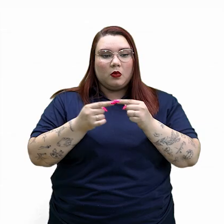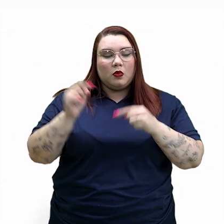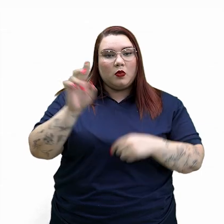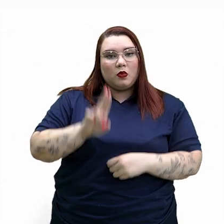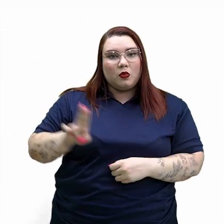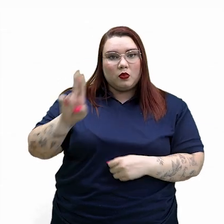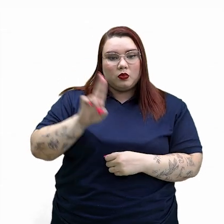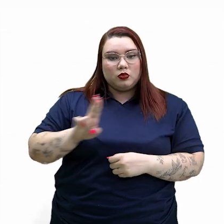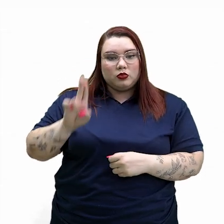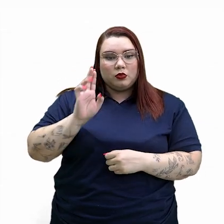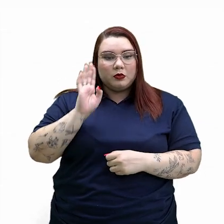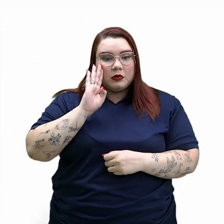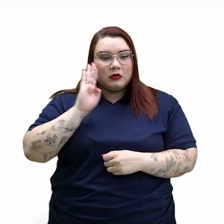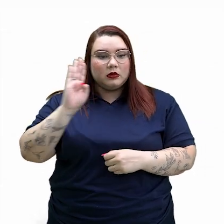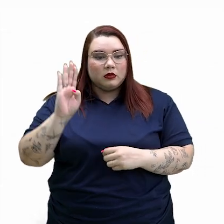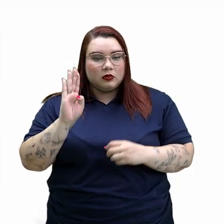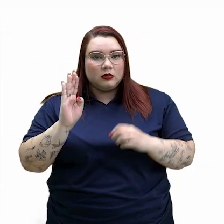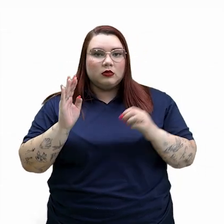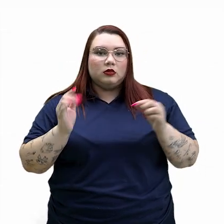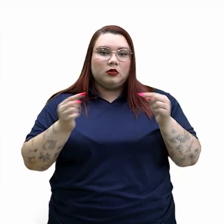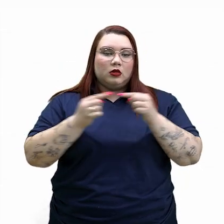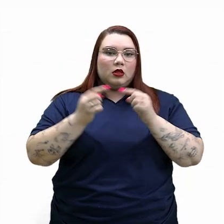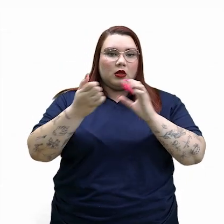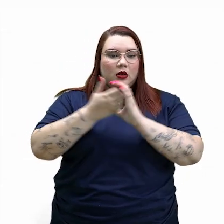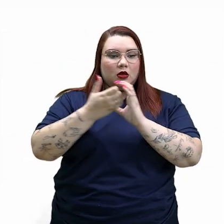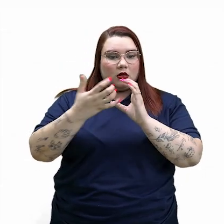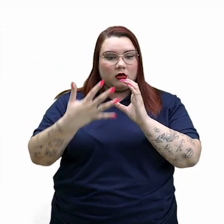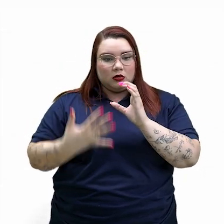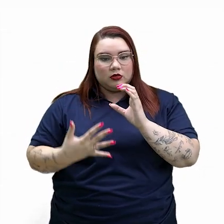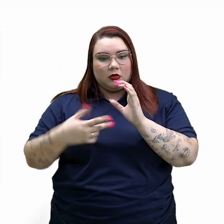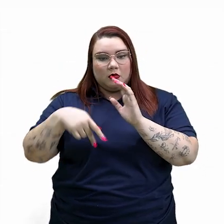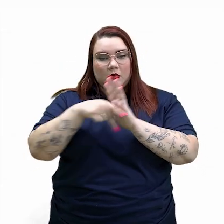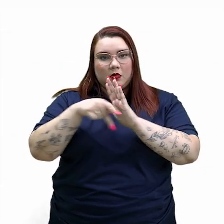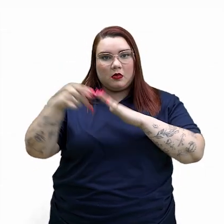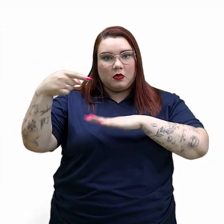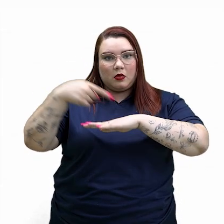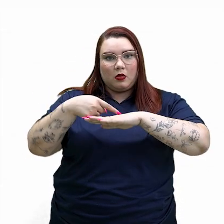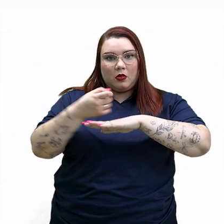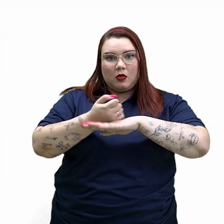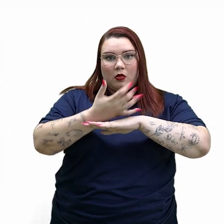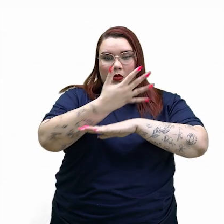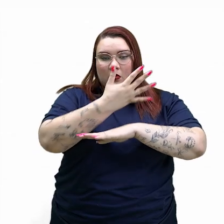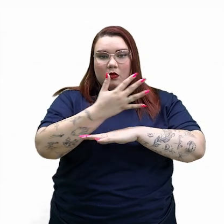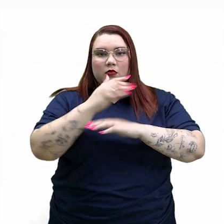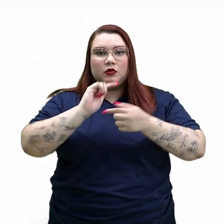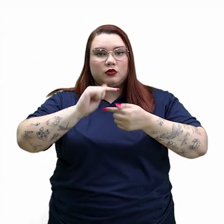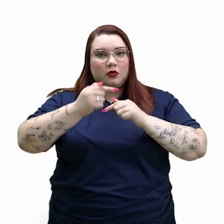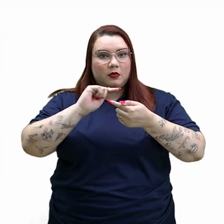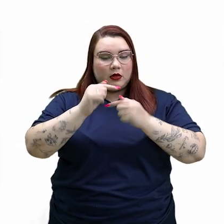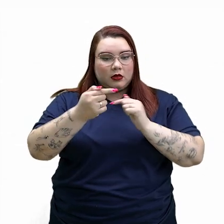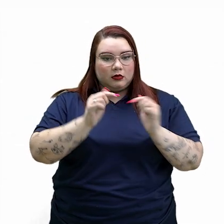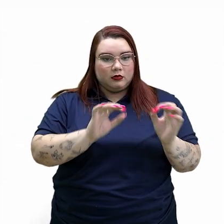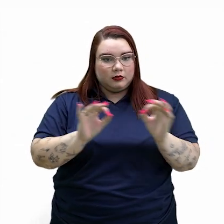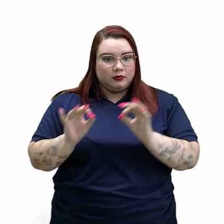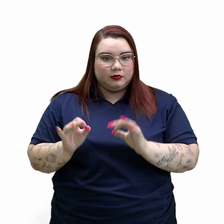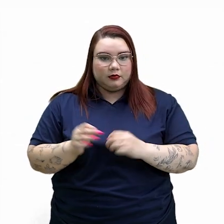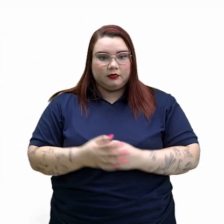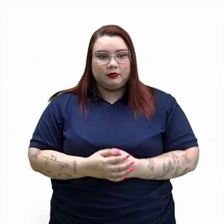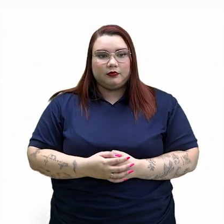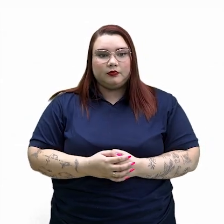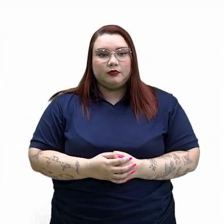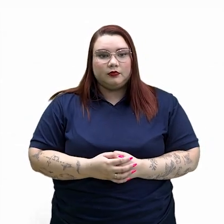como aplicações diretas dos princípios da óptica geométrica. Claro que